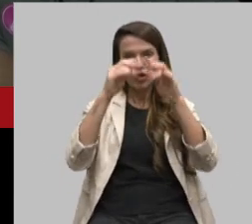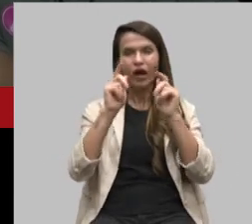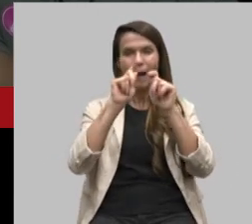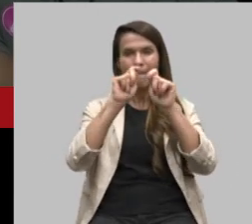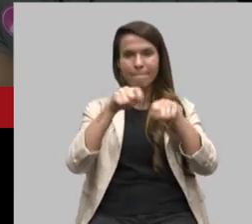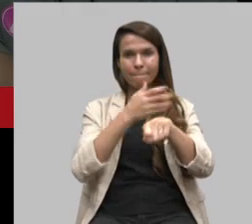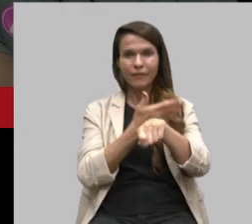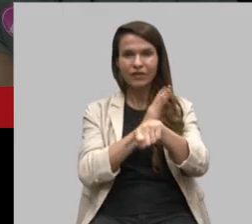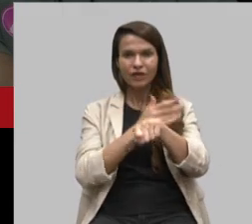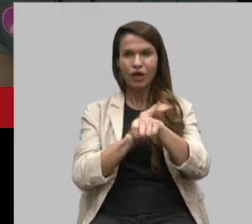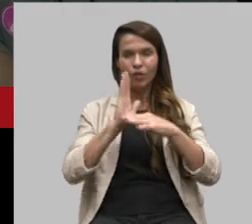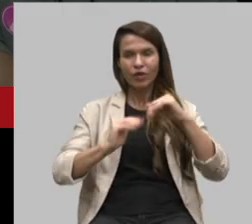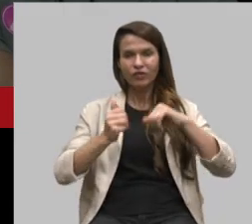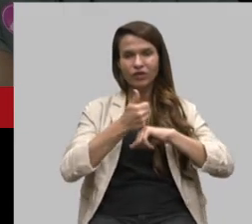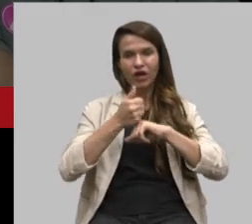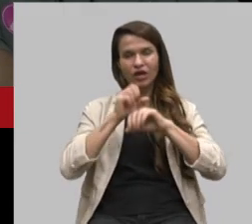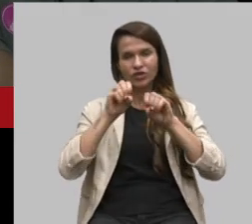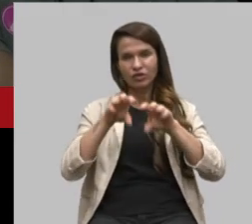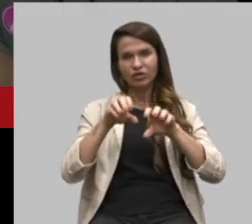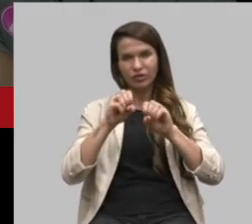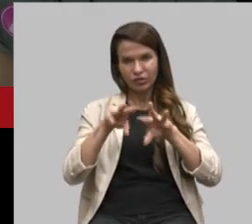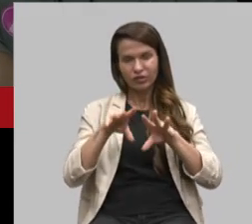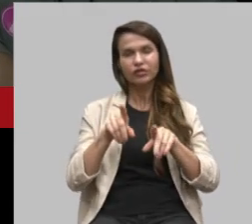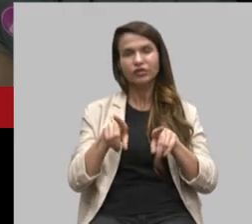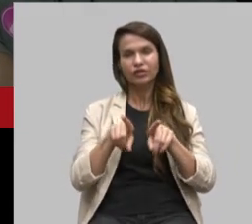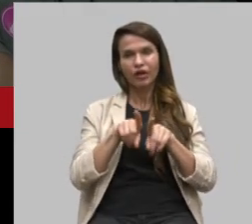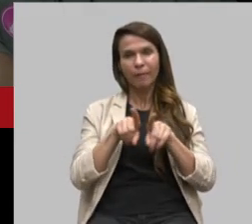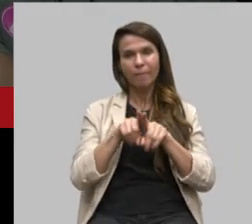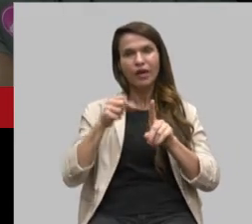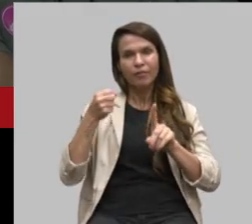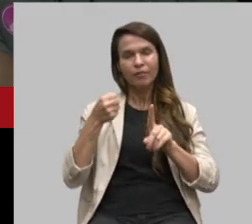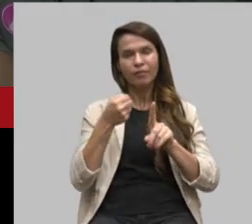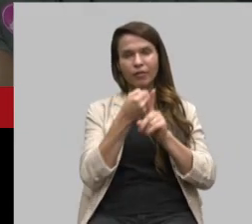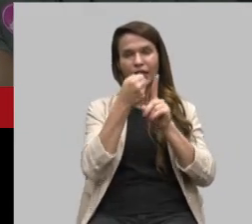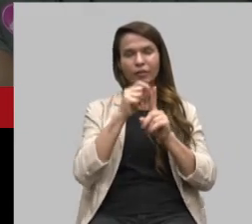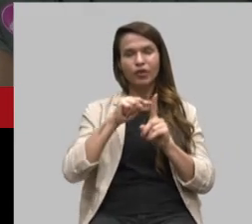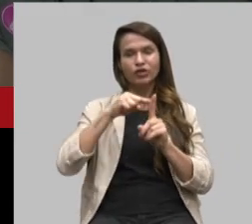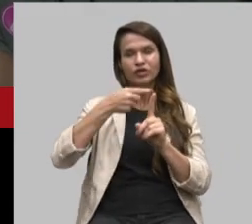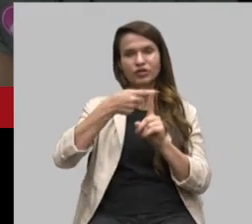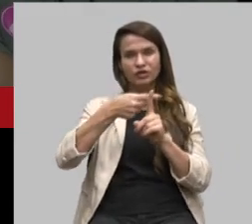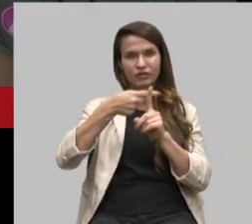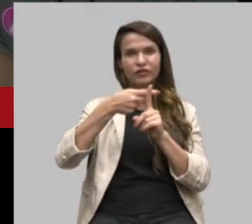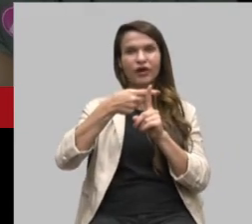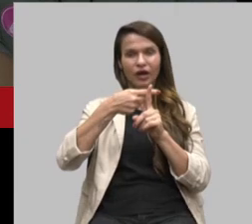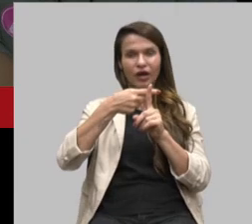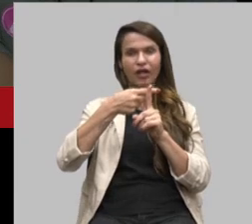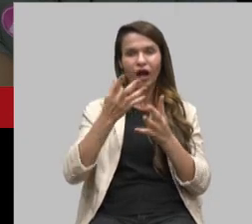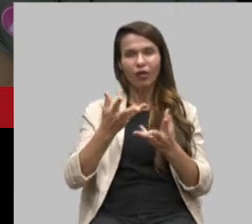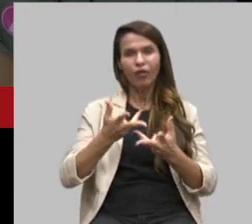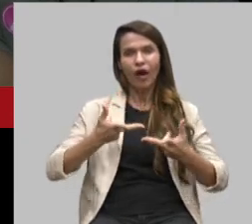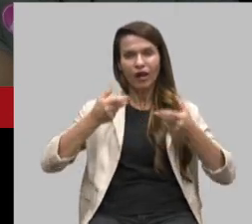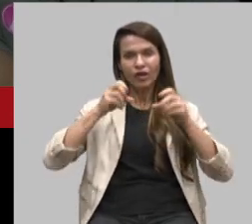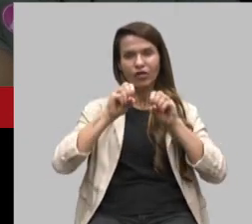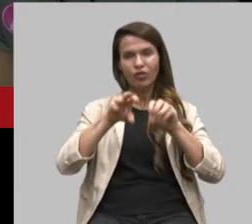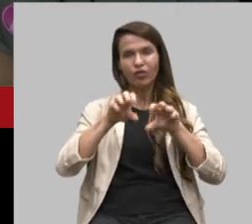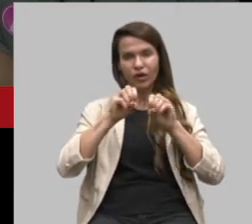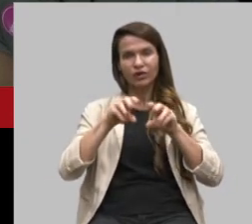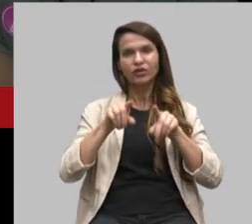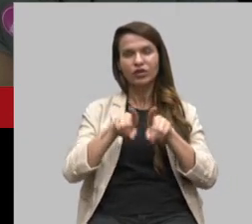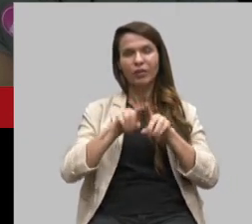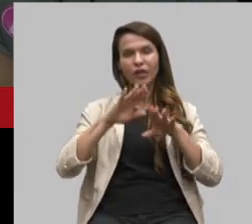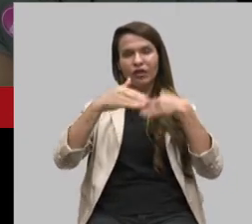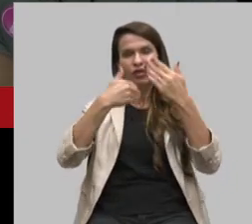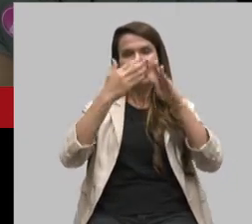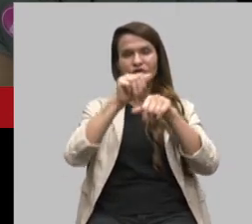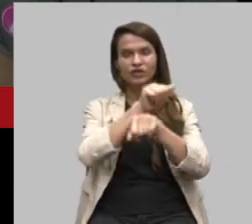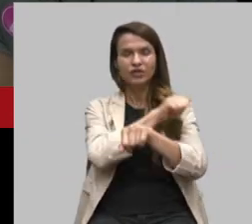profissionais de educação o que por sua vez impacta positivamente na qualidade de educação e no desenvolvimento dos